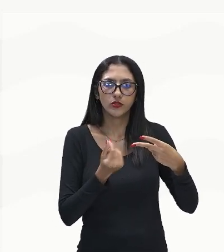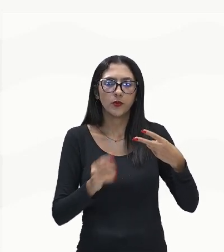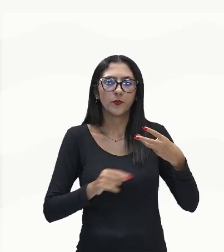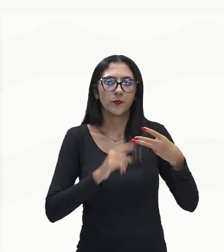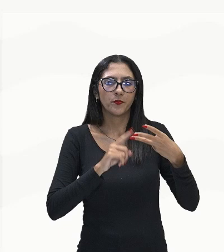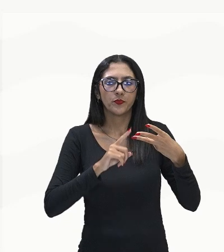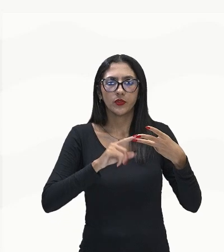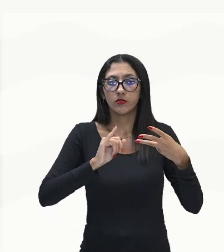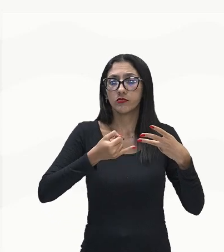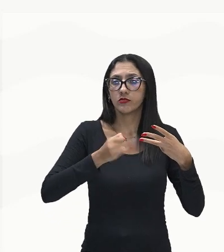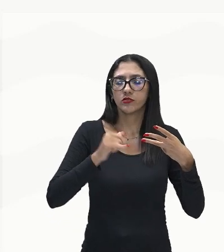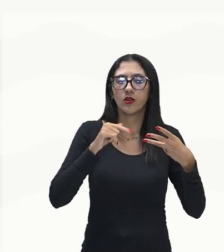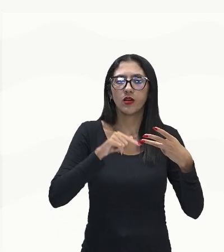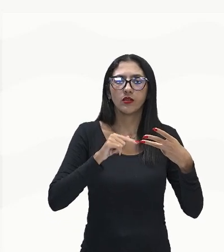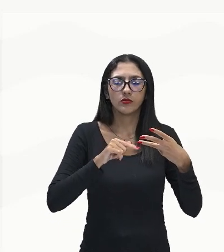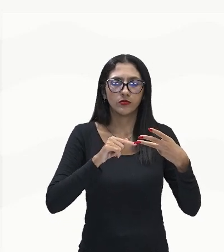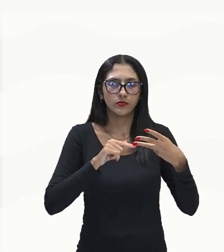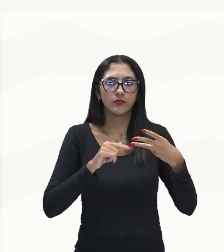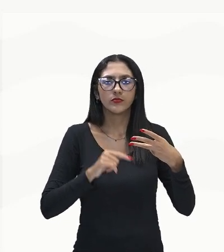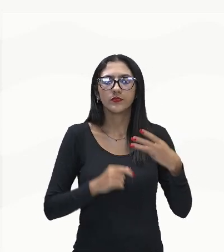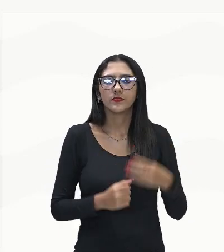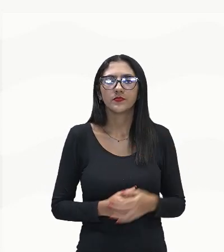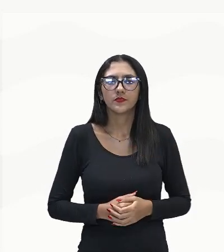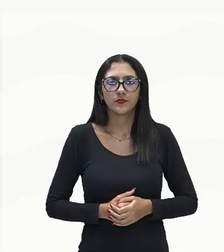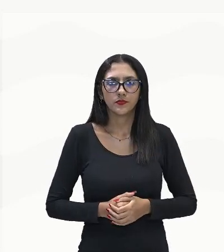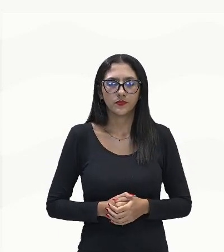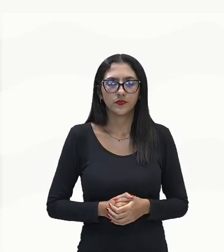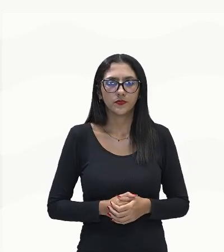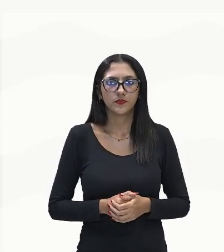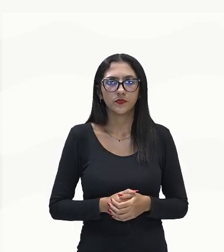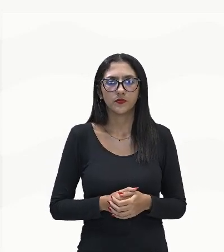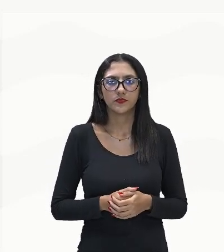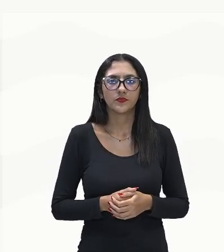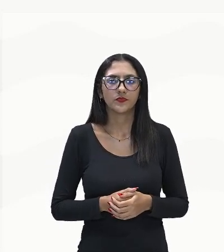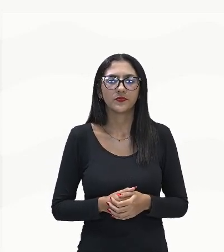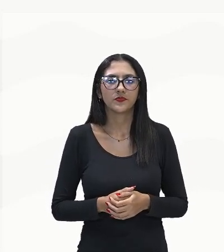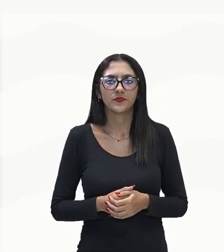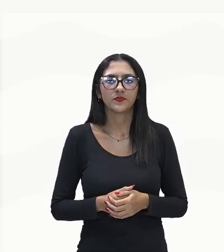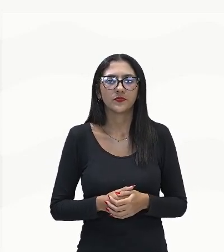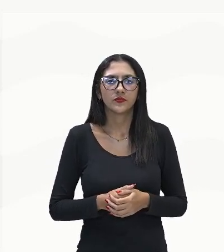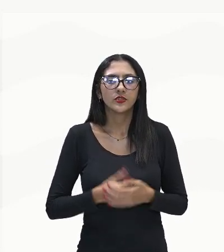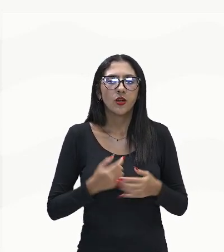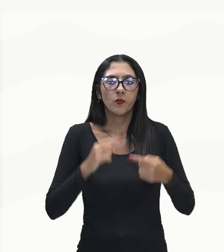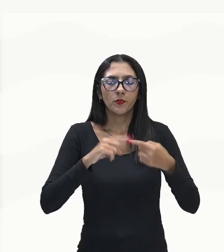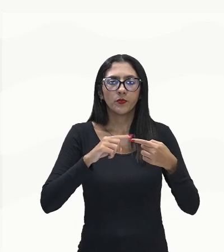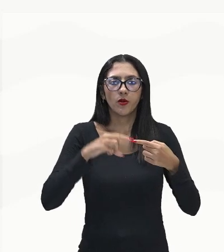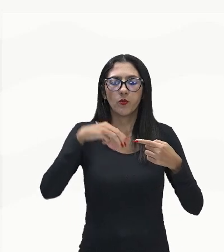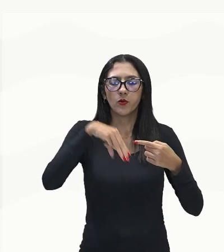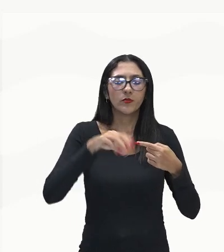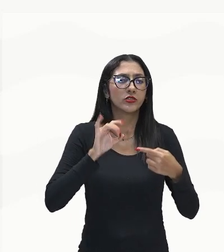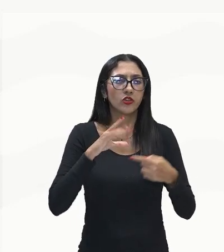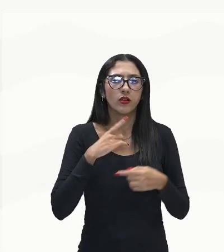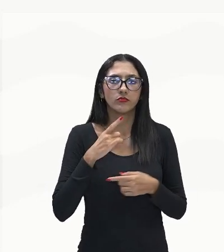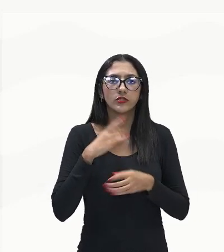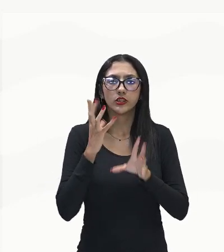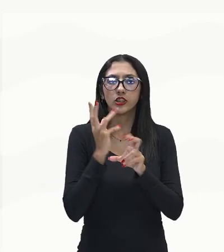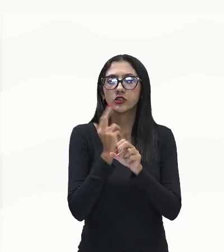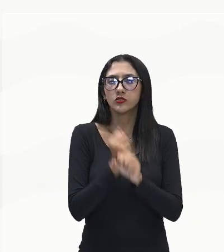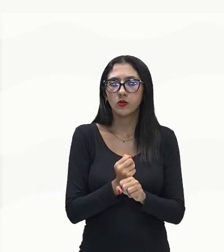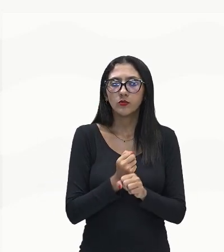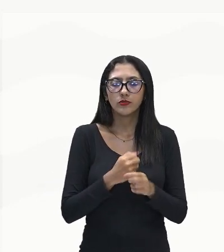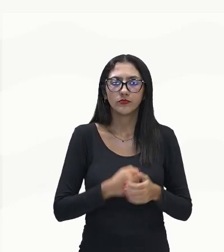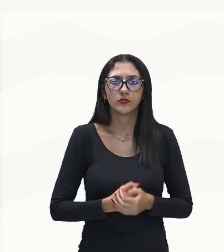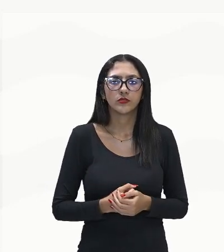nós temos os juros representado pela letra J, tá? Então, montante, basta você somar os